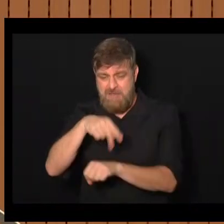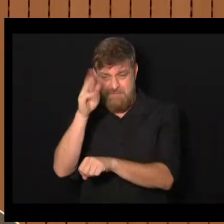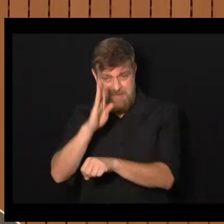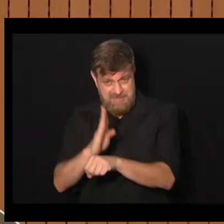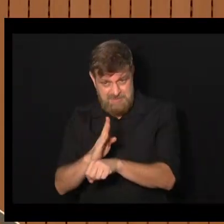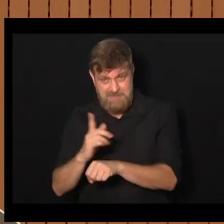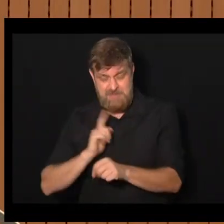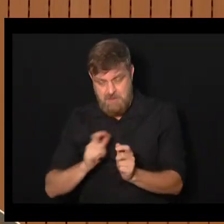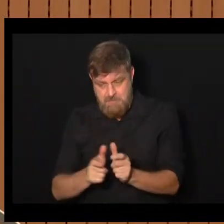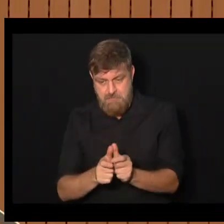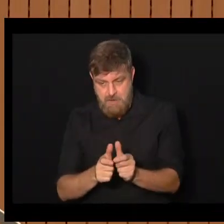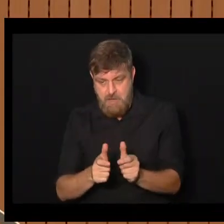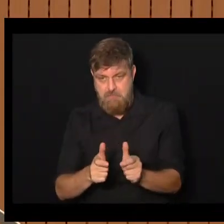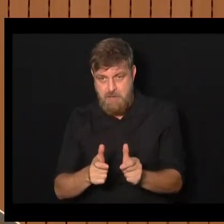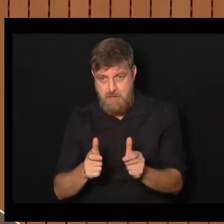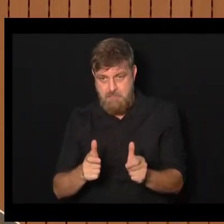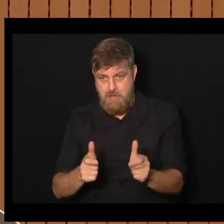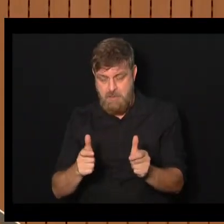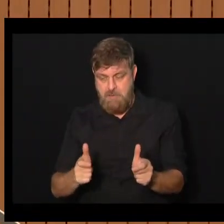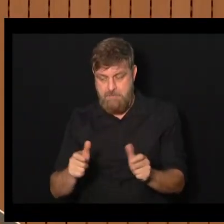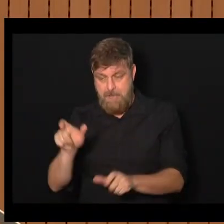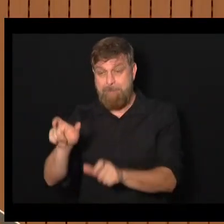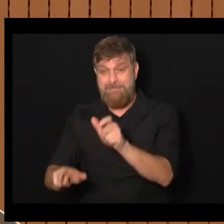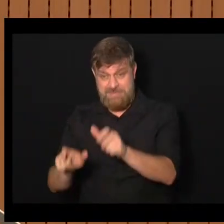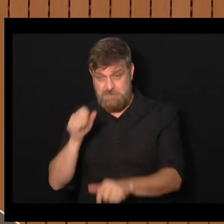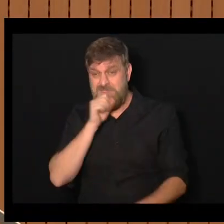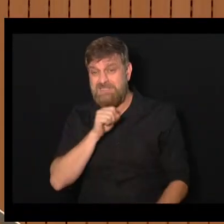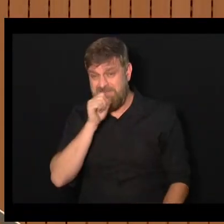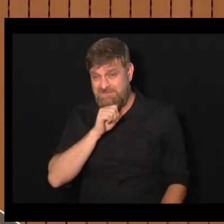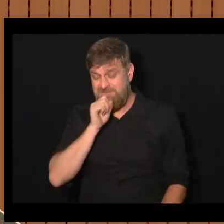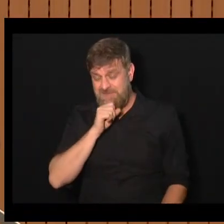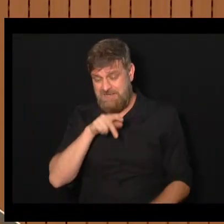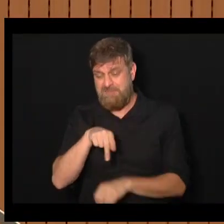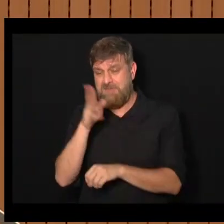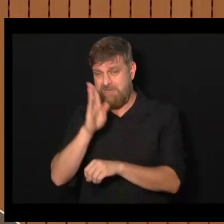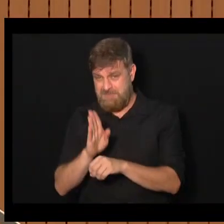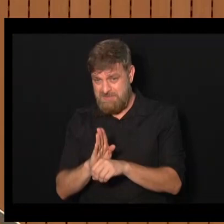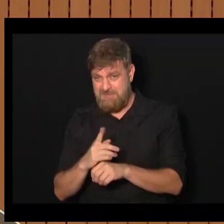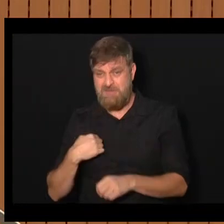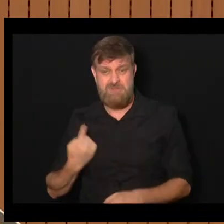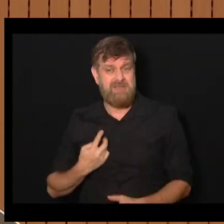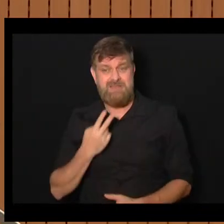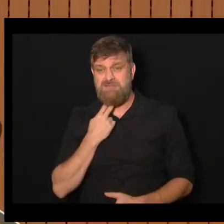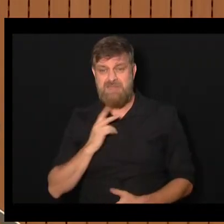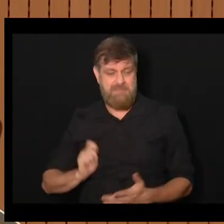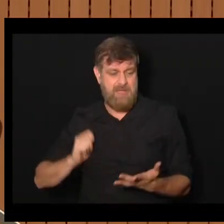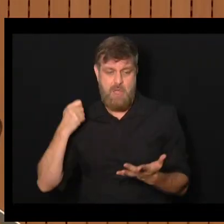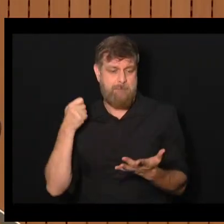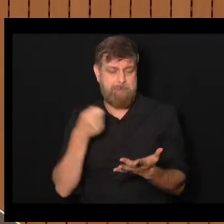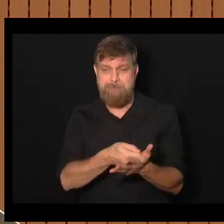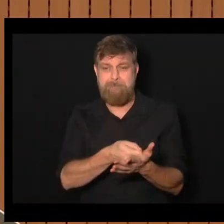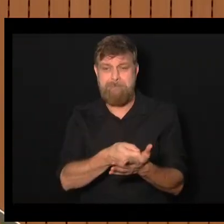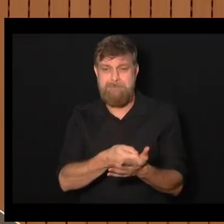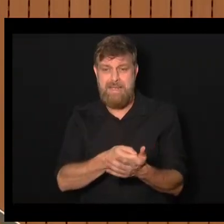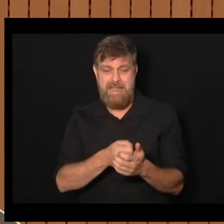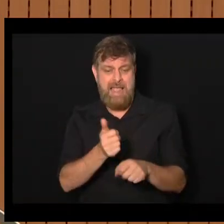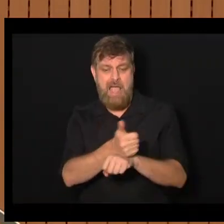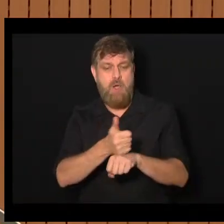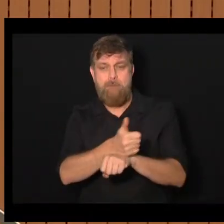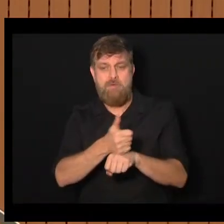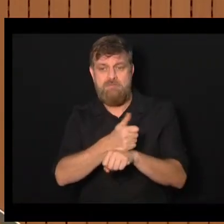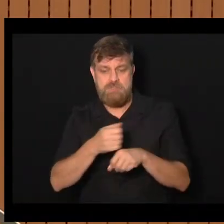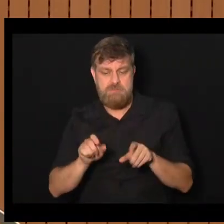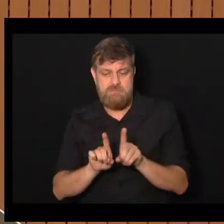tornando um país de pessoas idosas, né, nós não vamos ter condição, vereador Marcos Bernardelli, de cada um